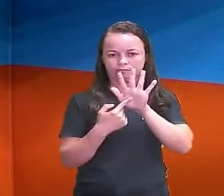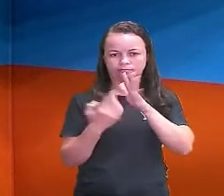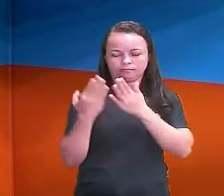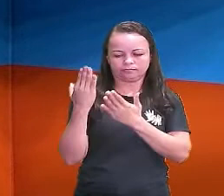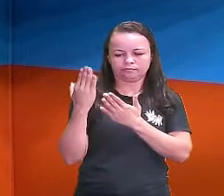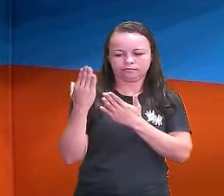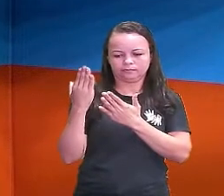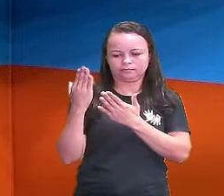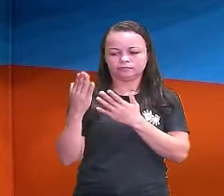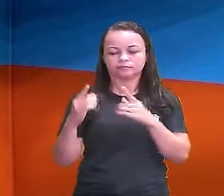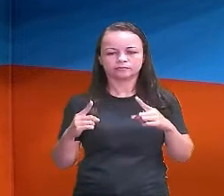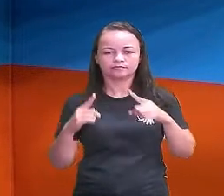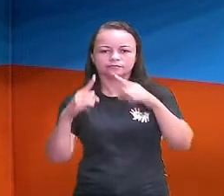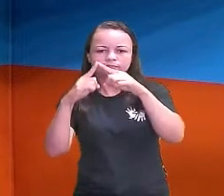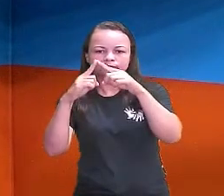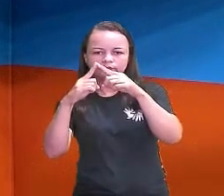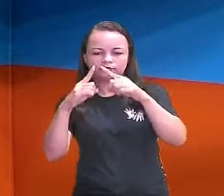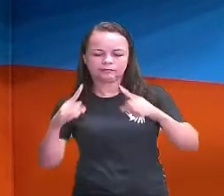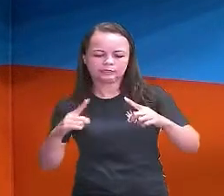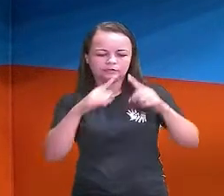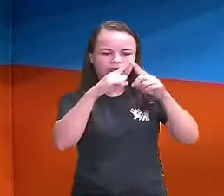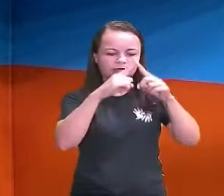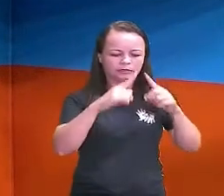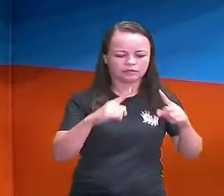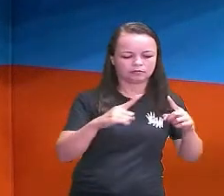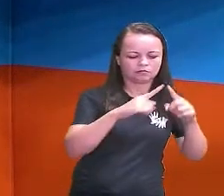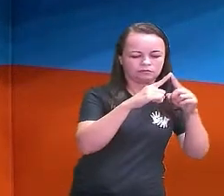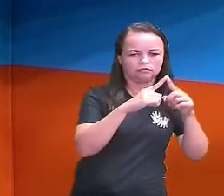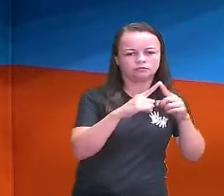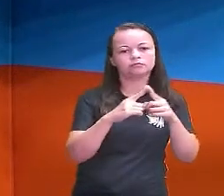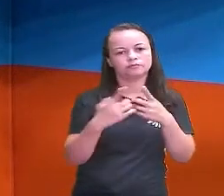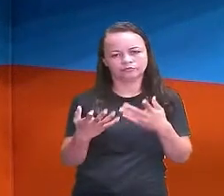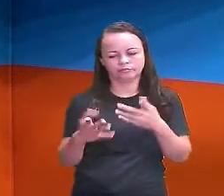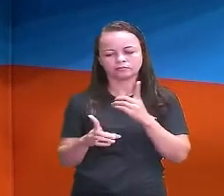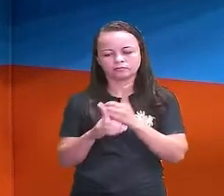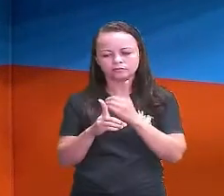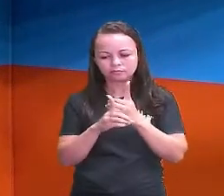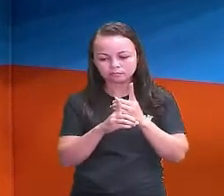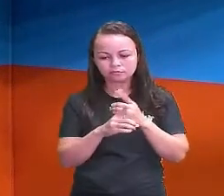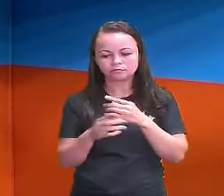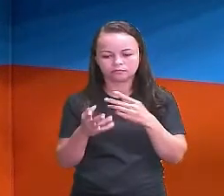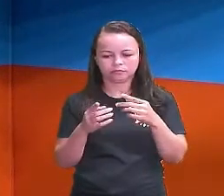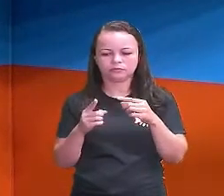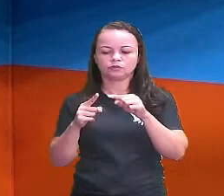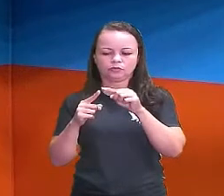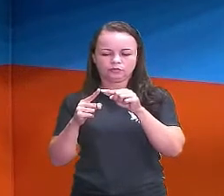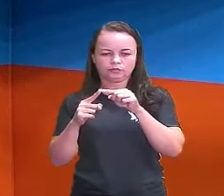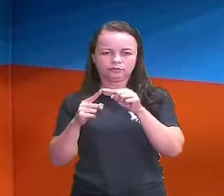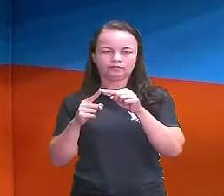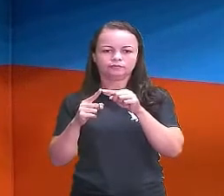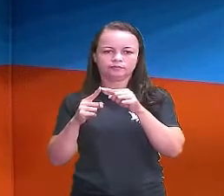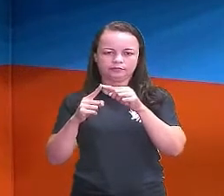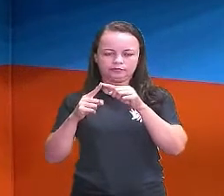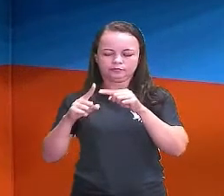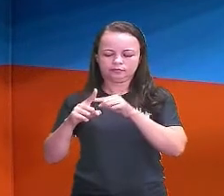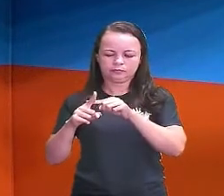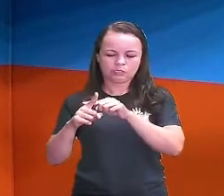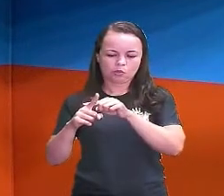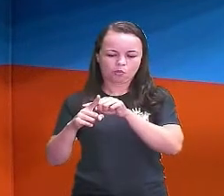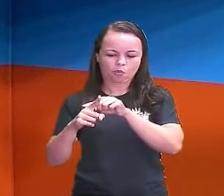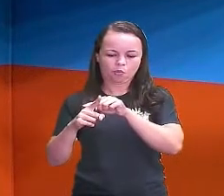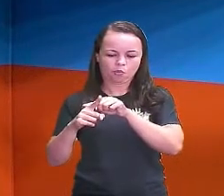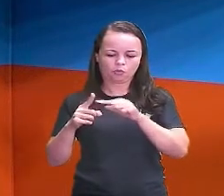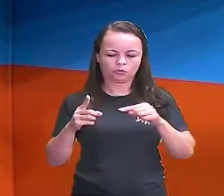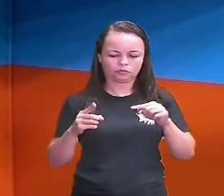se encontram. Essa pontinha aqui a gente chama de vértice. Aqui, ó, outro encontro, outra